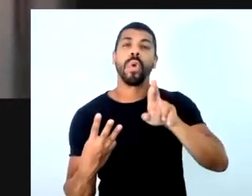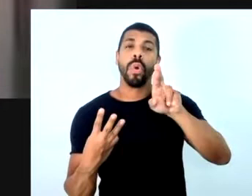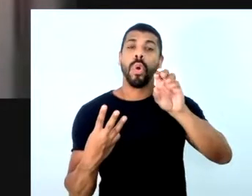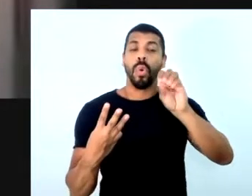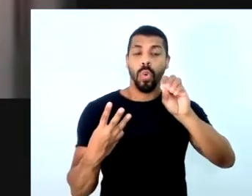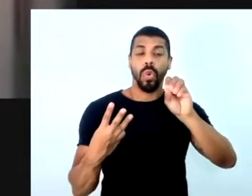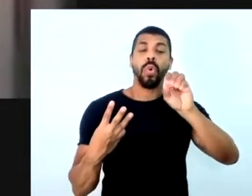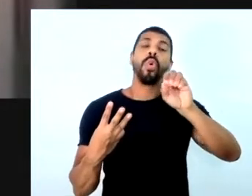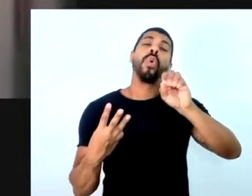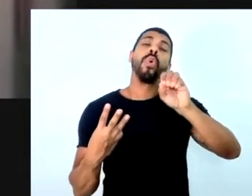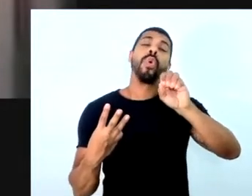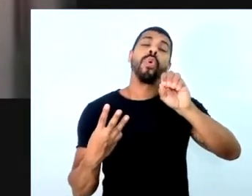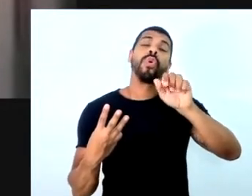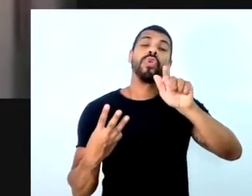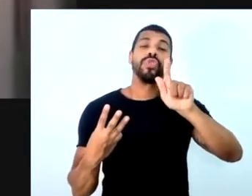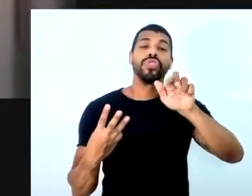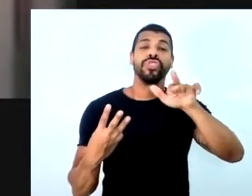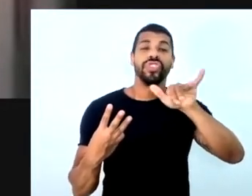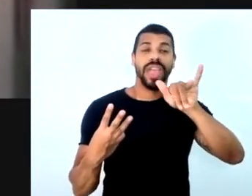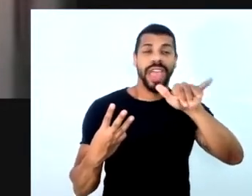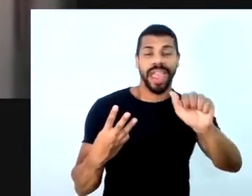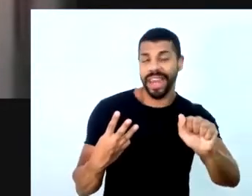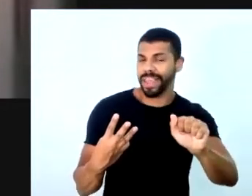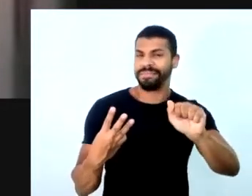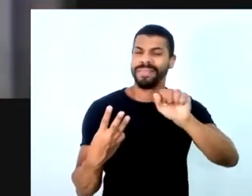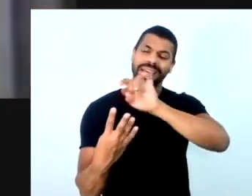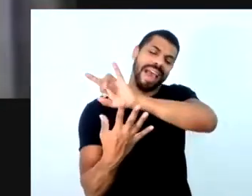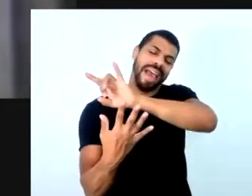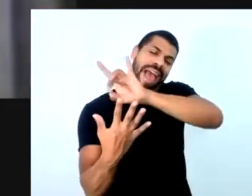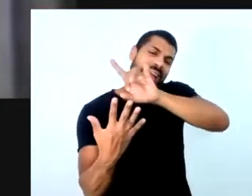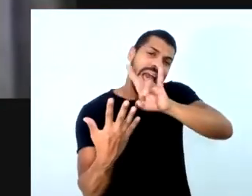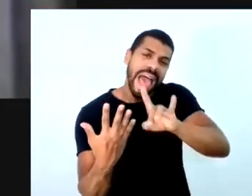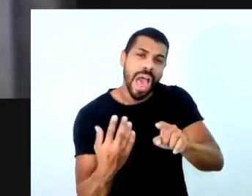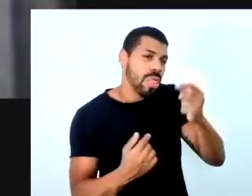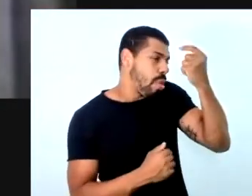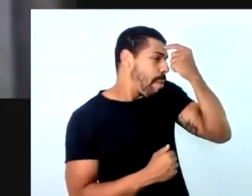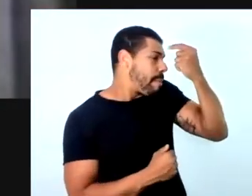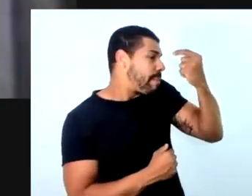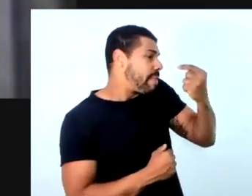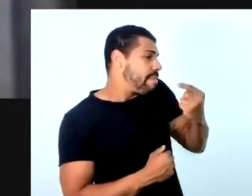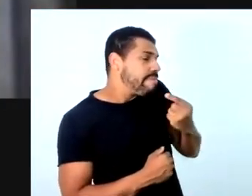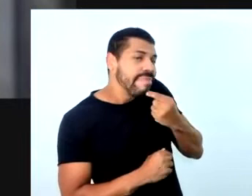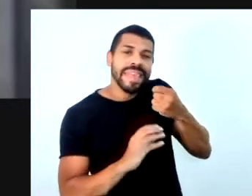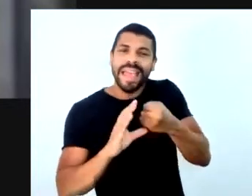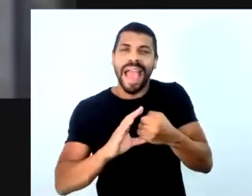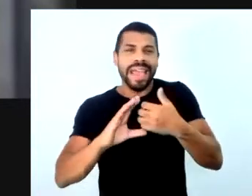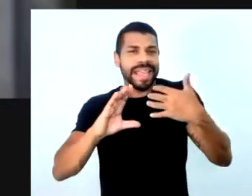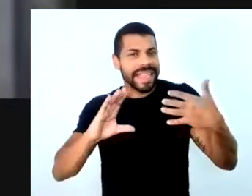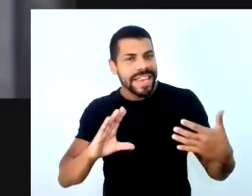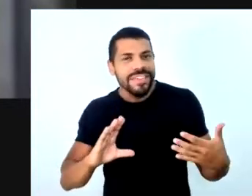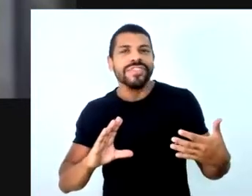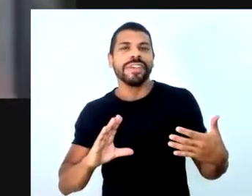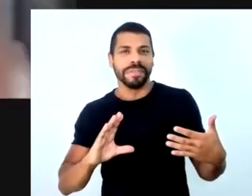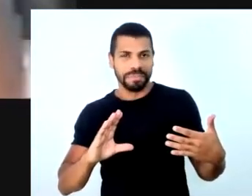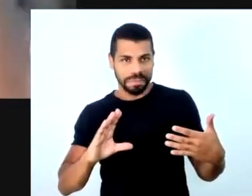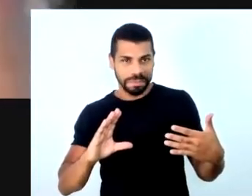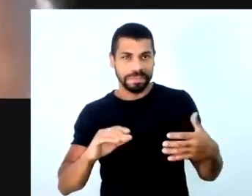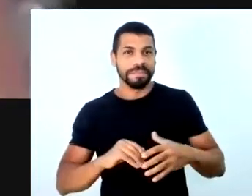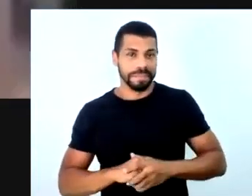A Rogéria. Então, eram artistas, cada uma com sua personalidade, a Camille K, cada uma com